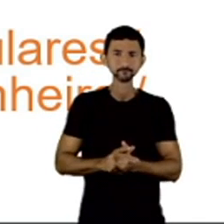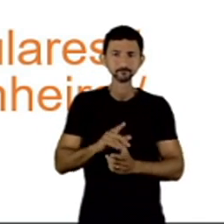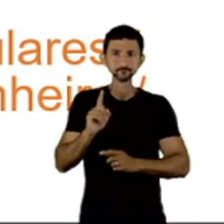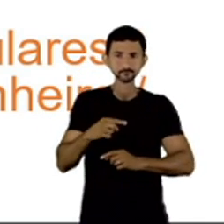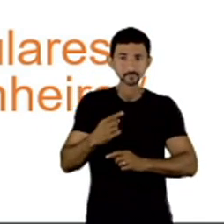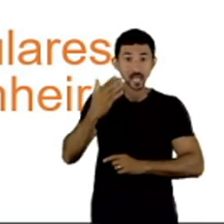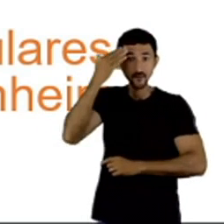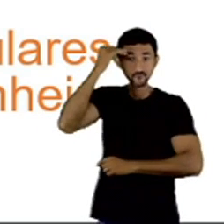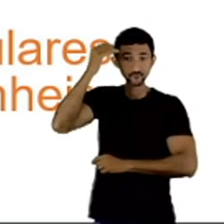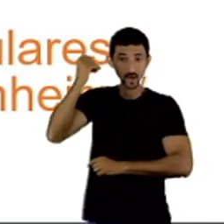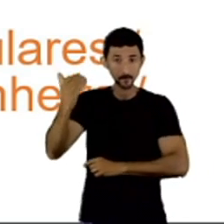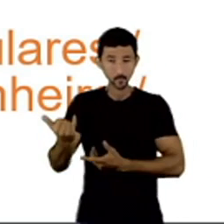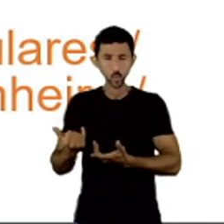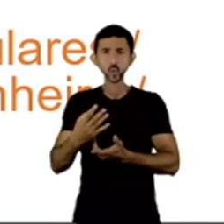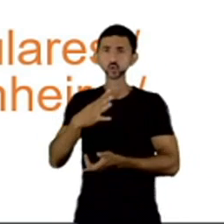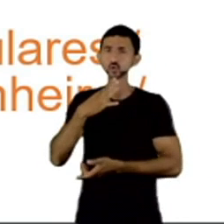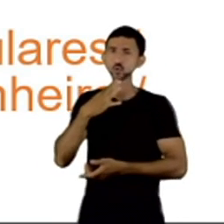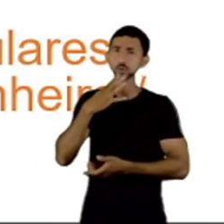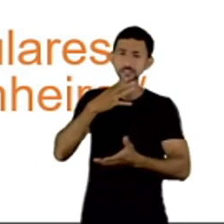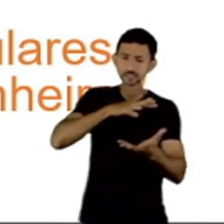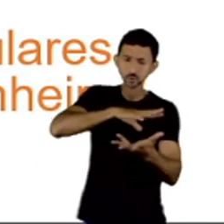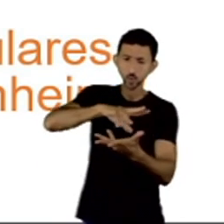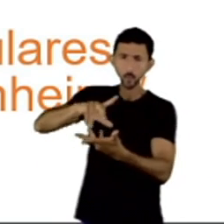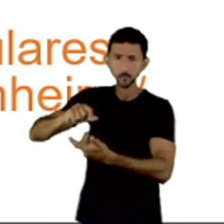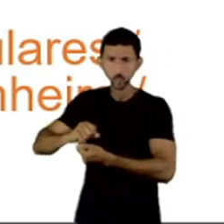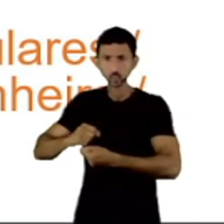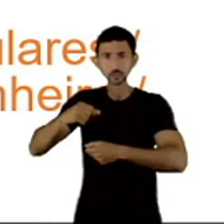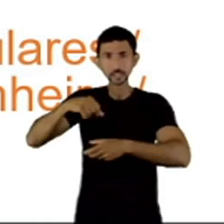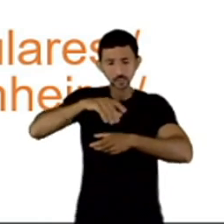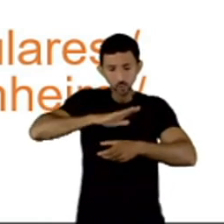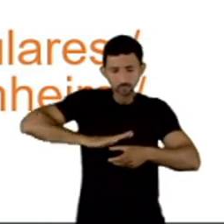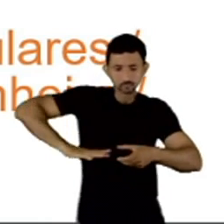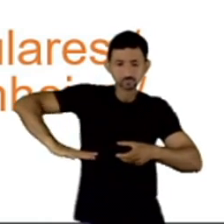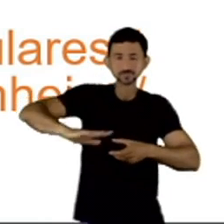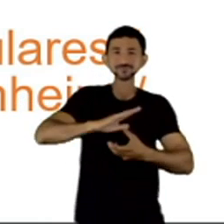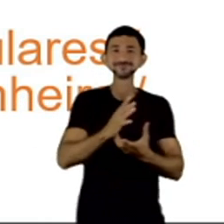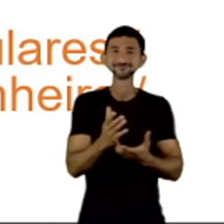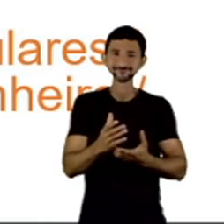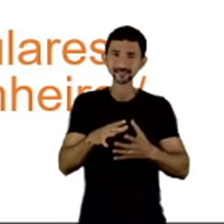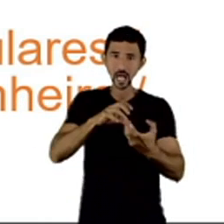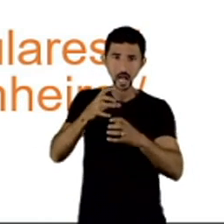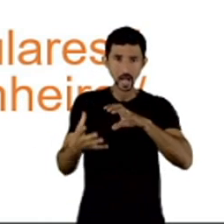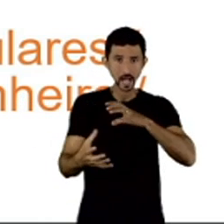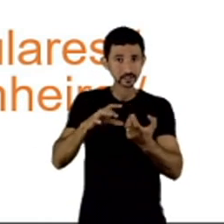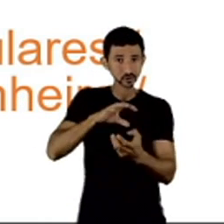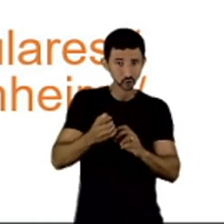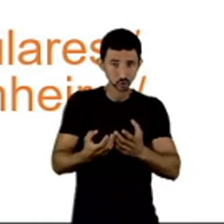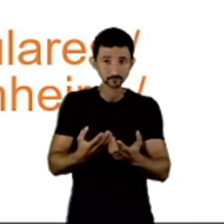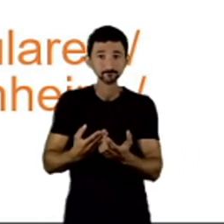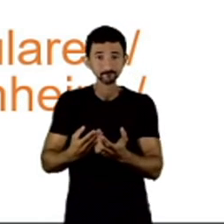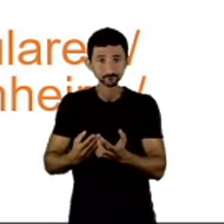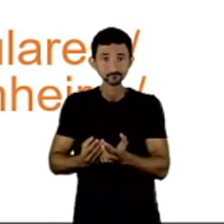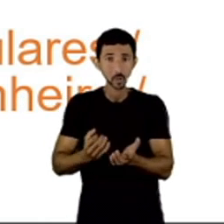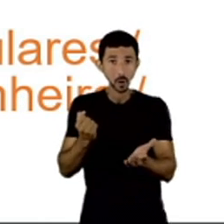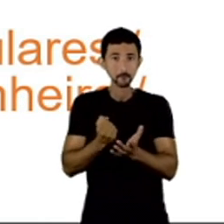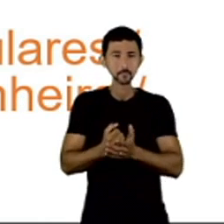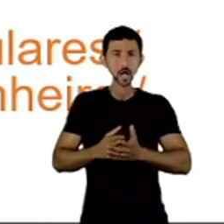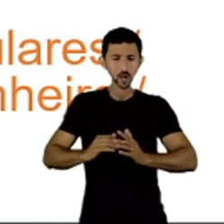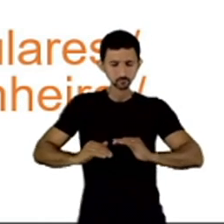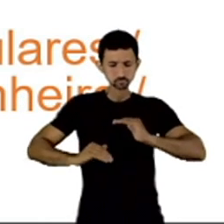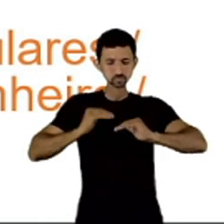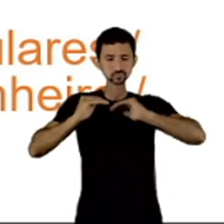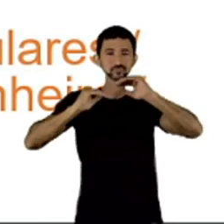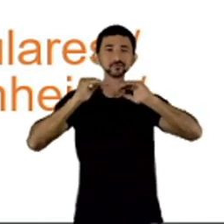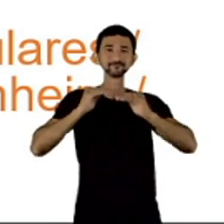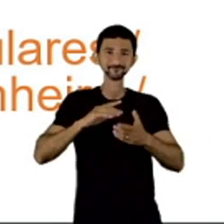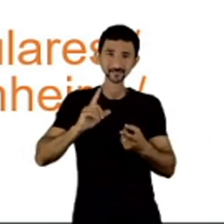é famoso, reconhecido dentro deste universo, tá? Vira uma marca de poder. E